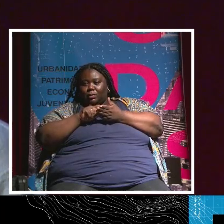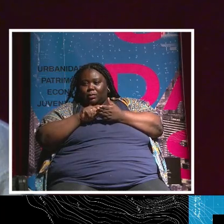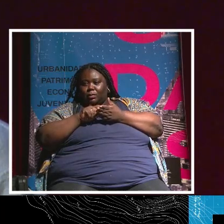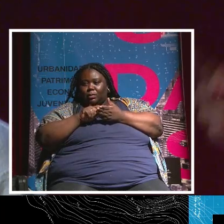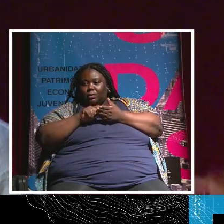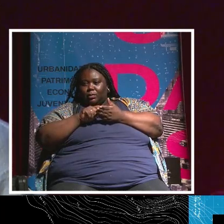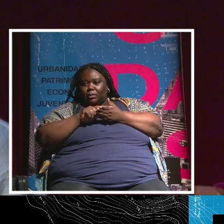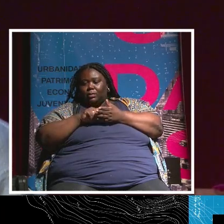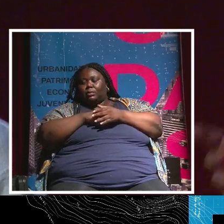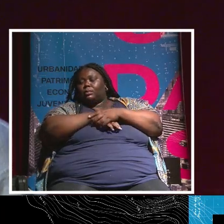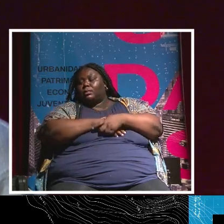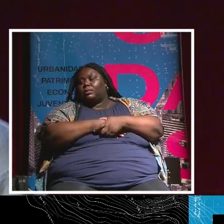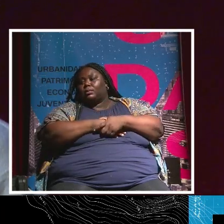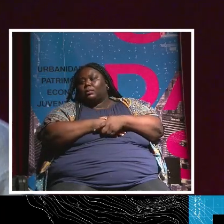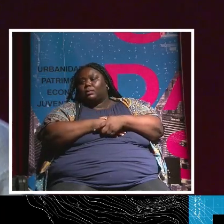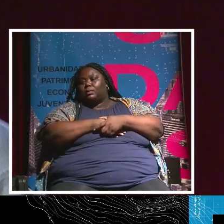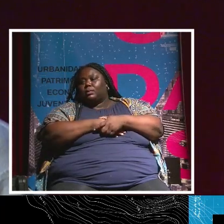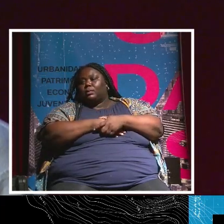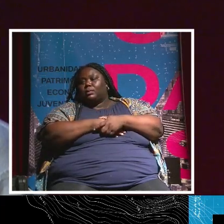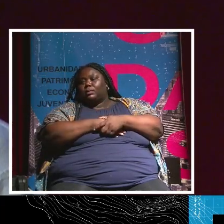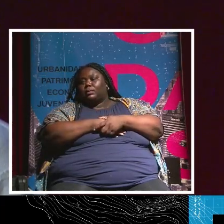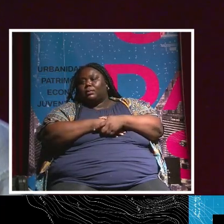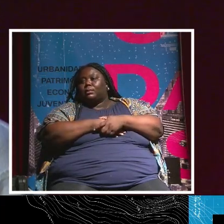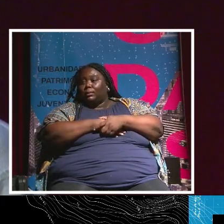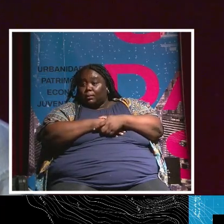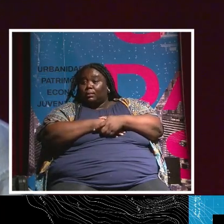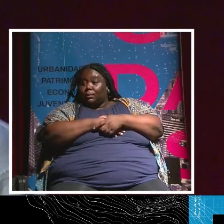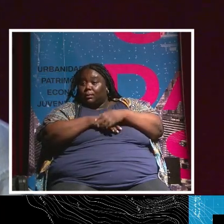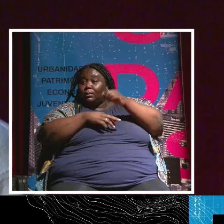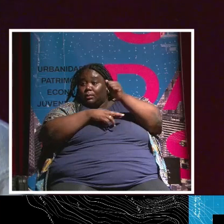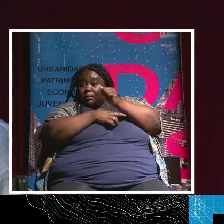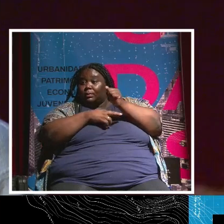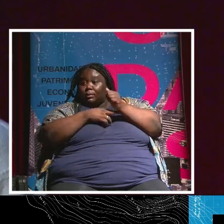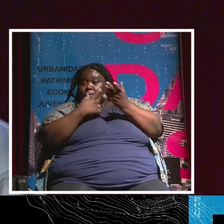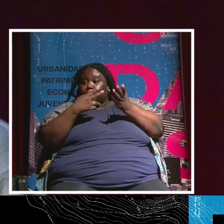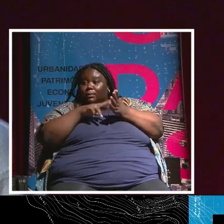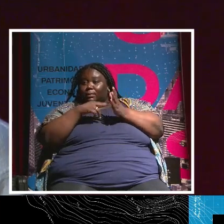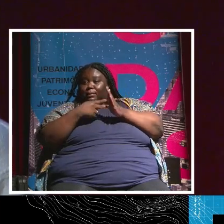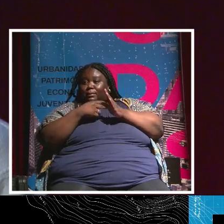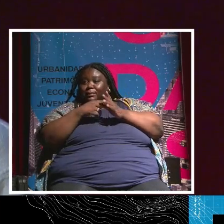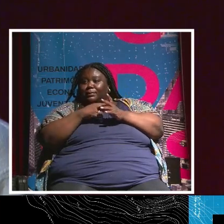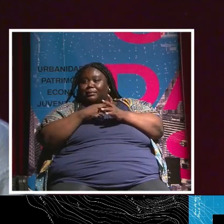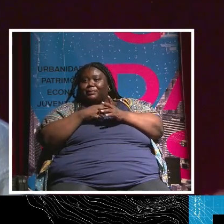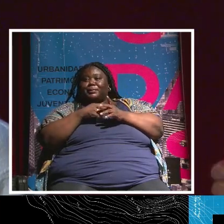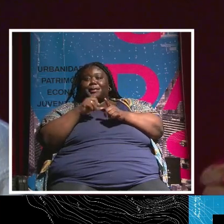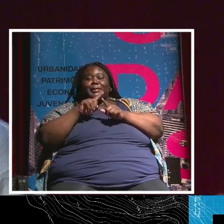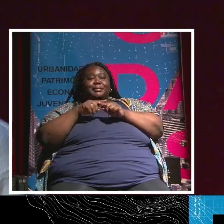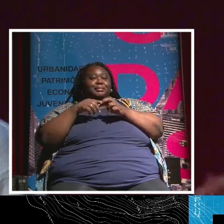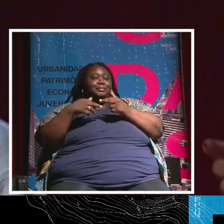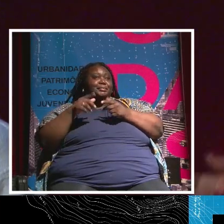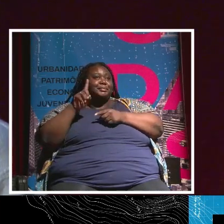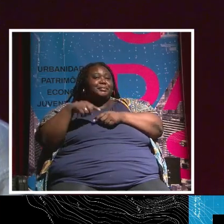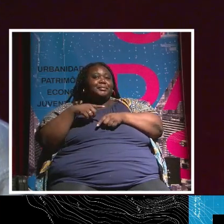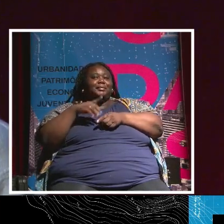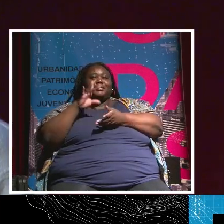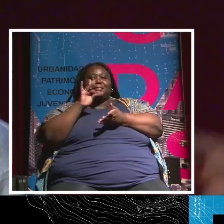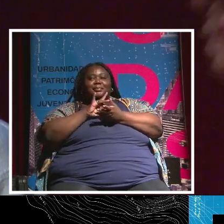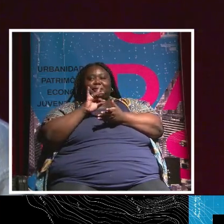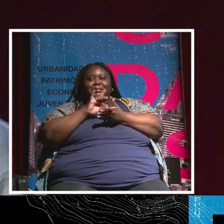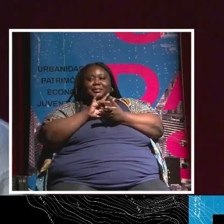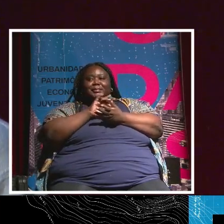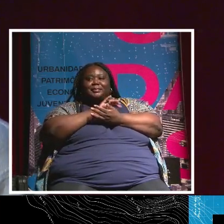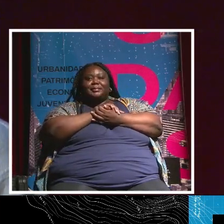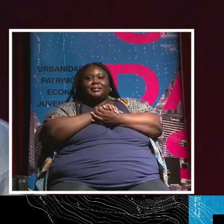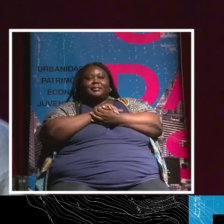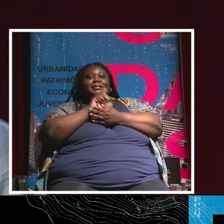uma ponte, elas fazem essa ponte simbólica e também material, na minha opinião, real, concreta,